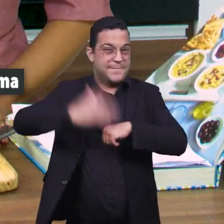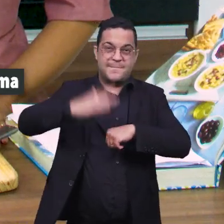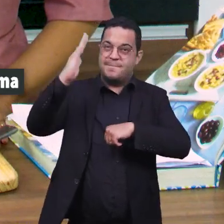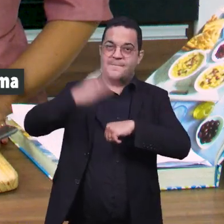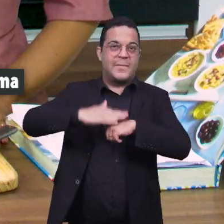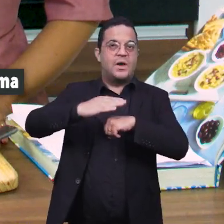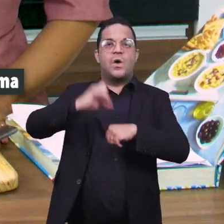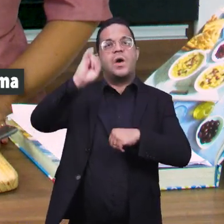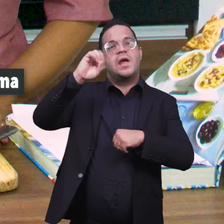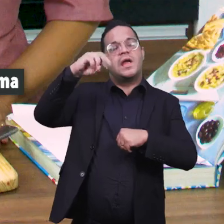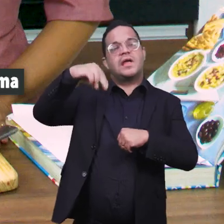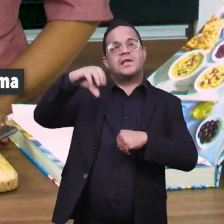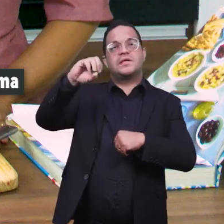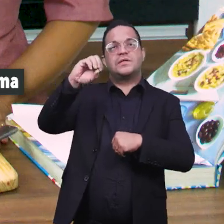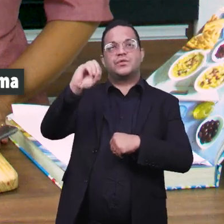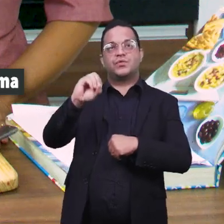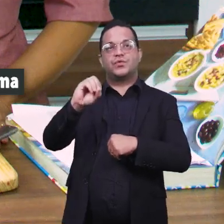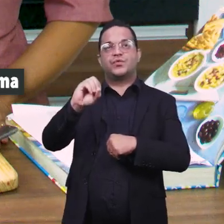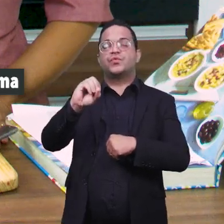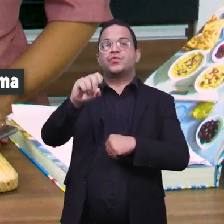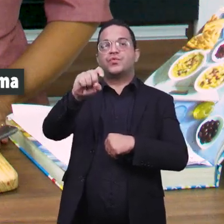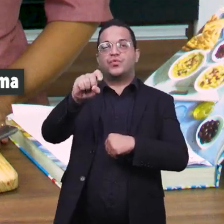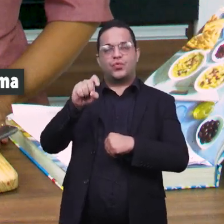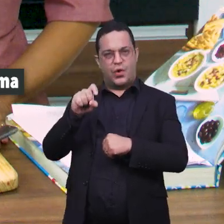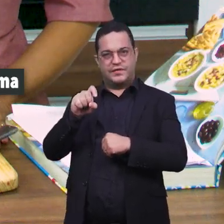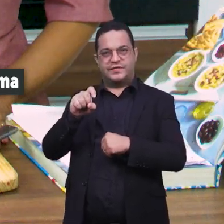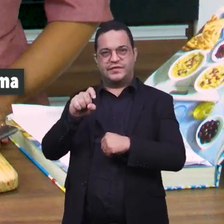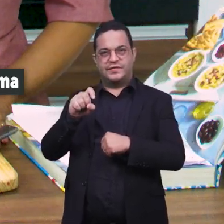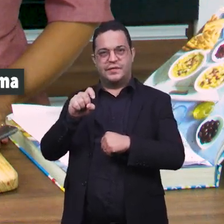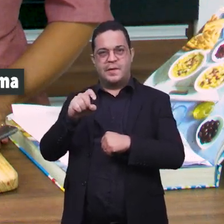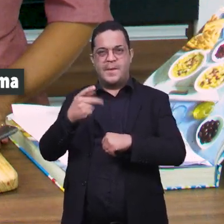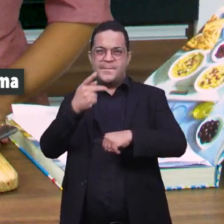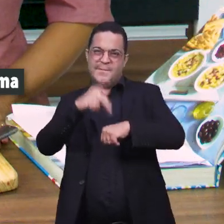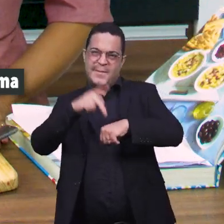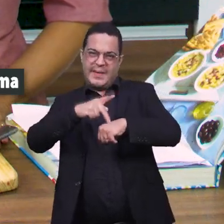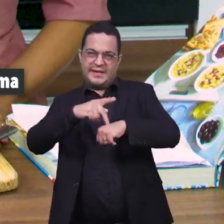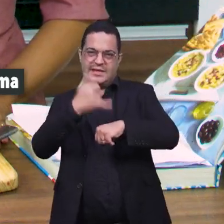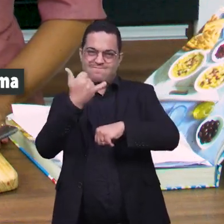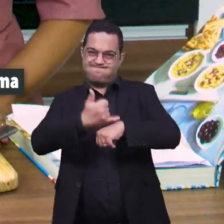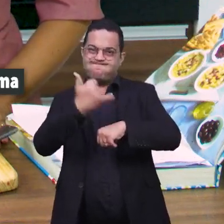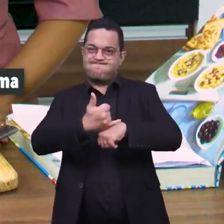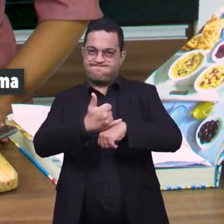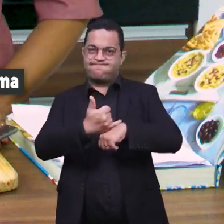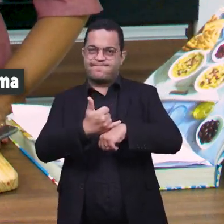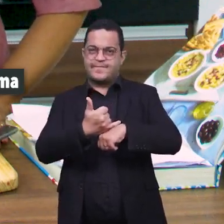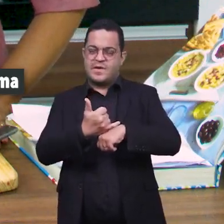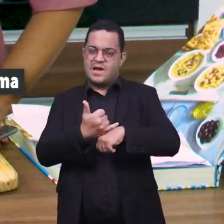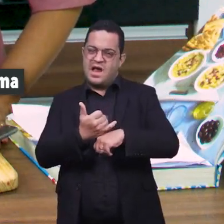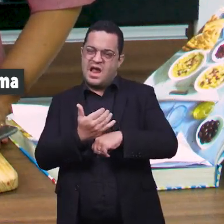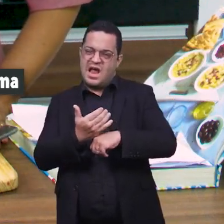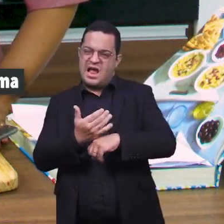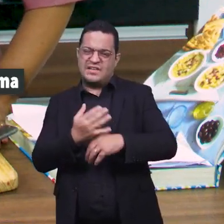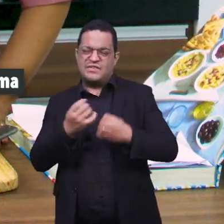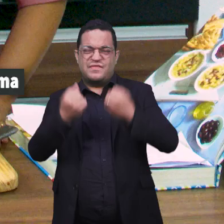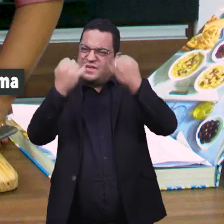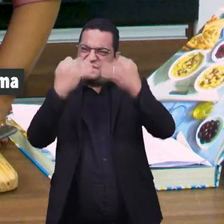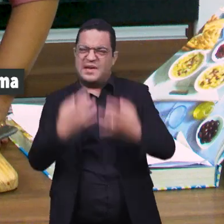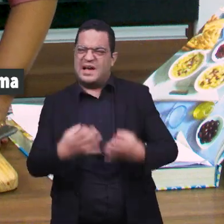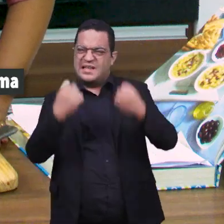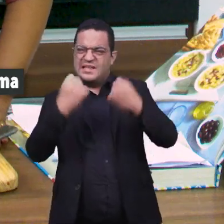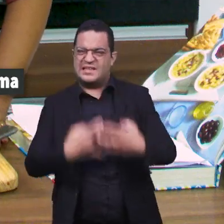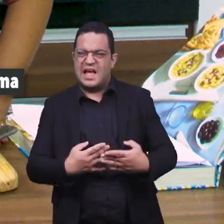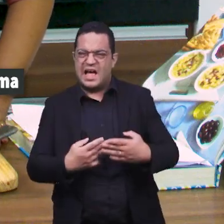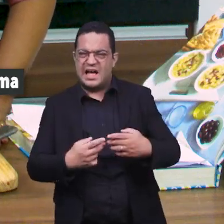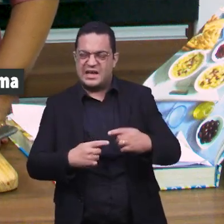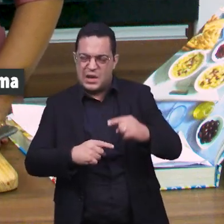ainda, tá? Porque ela não vai ali, a gente não vai entrar muito em critérios de nutrientes, nada